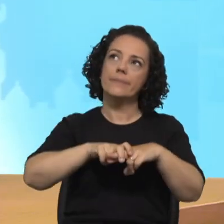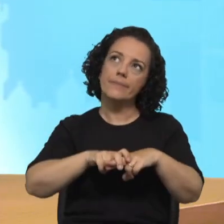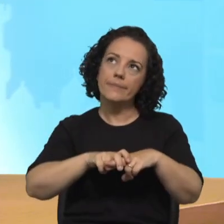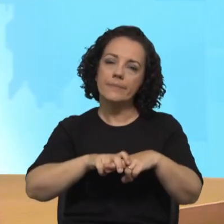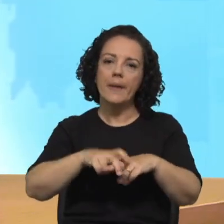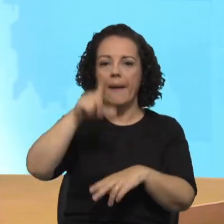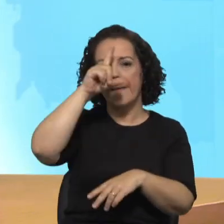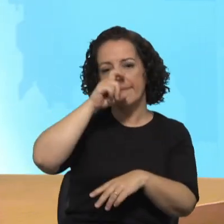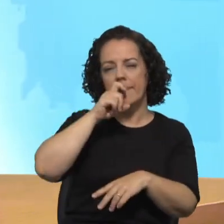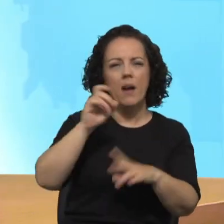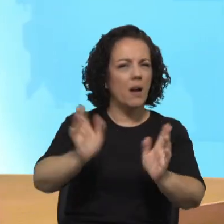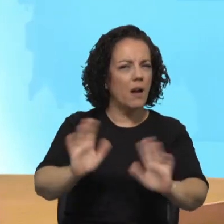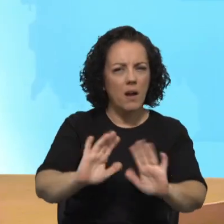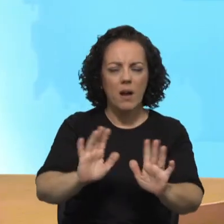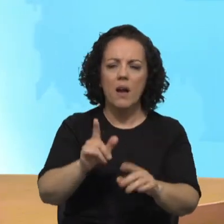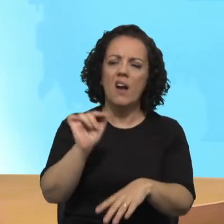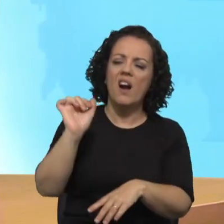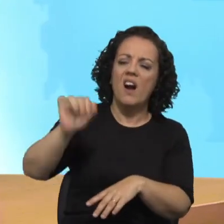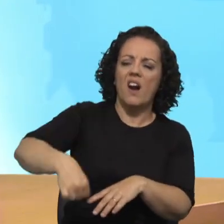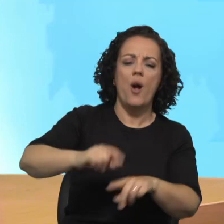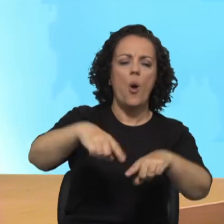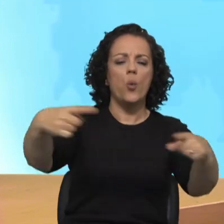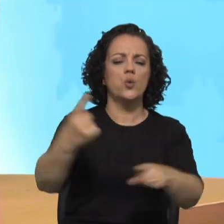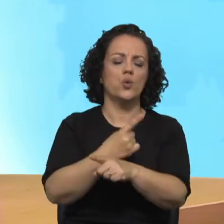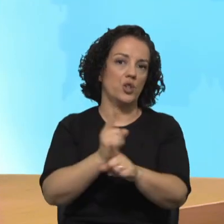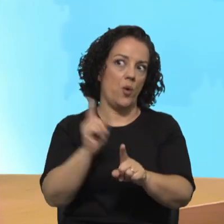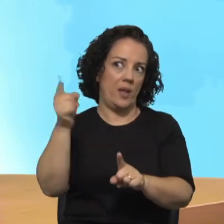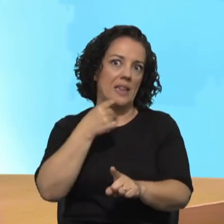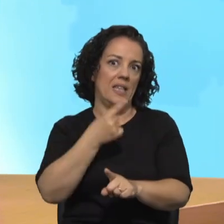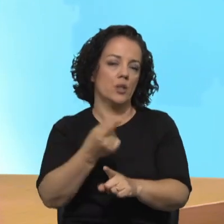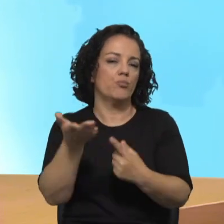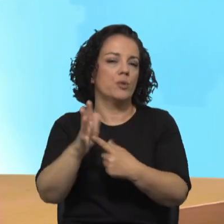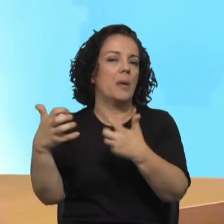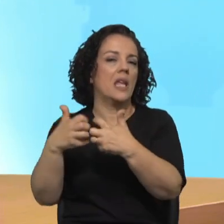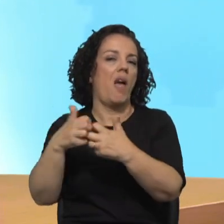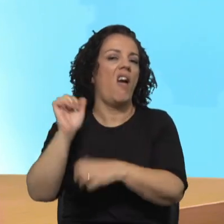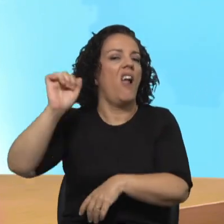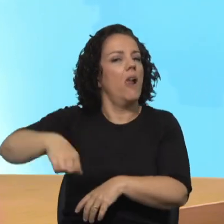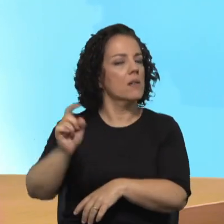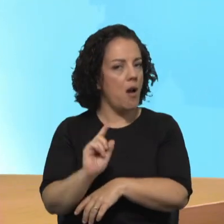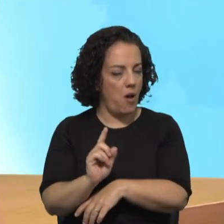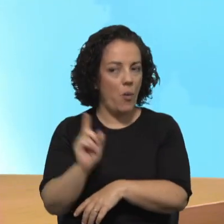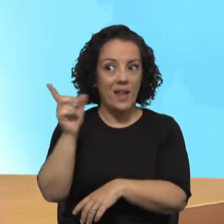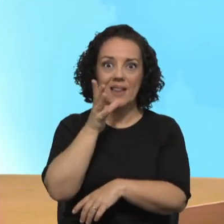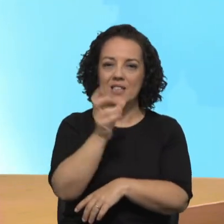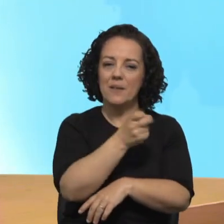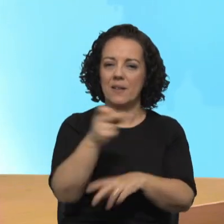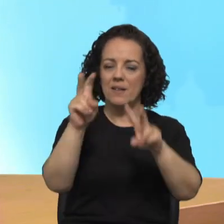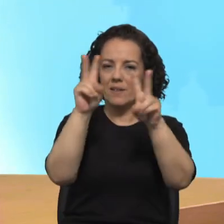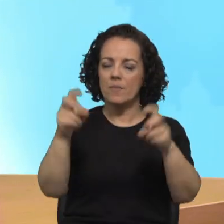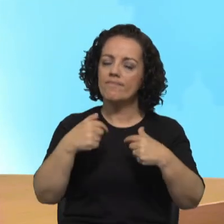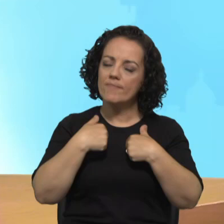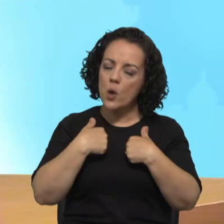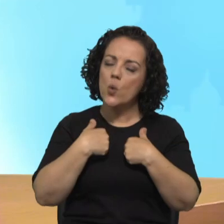conforto, não ser indiferentes ao que está a passar, e ele aqui até fala na questão da guerra também, mas usa esta expressão interessante que é I care, portanto,